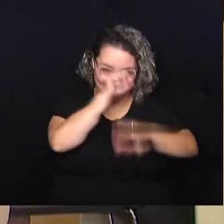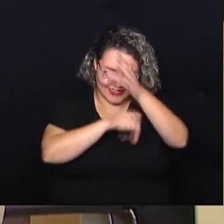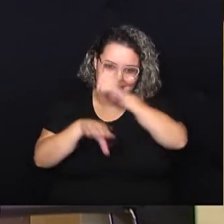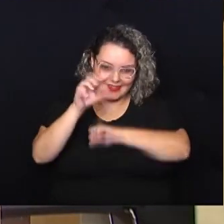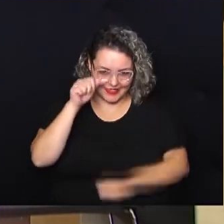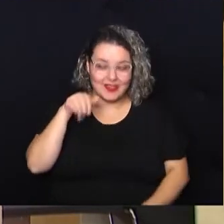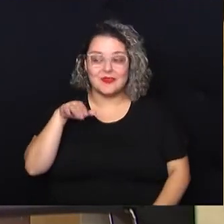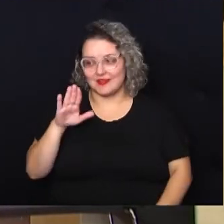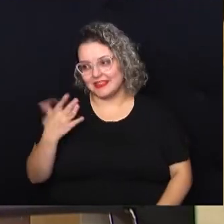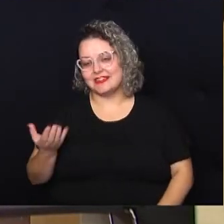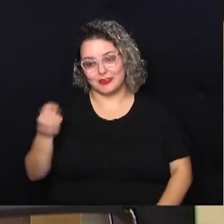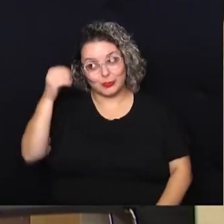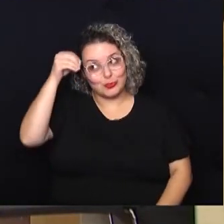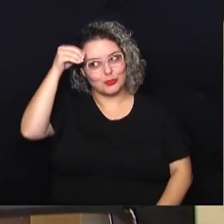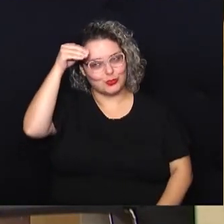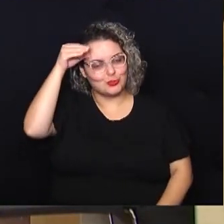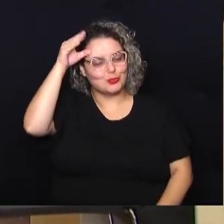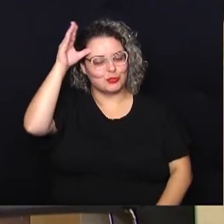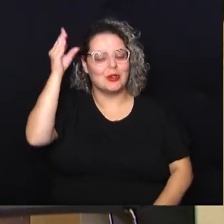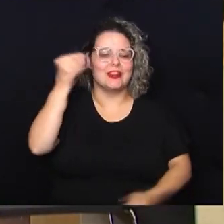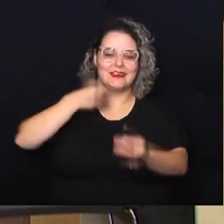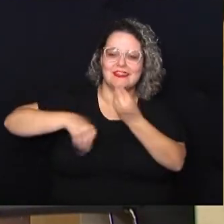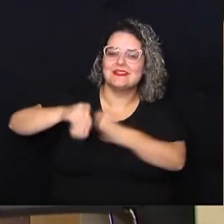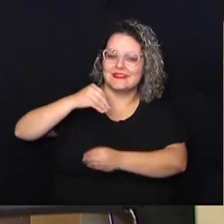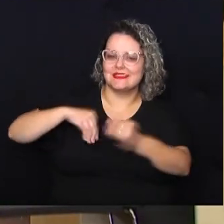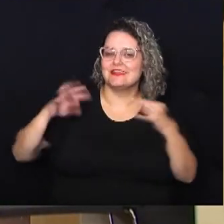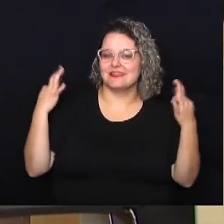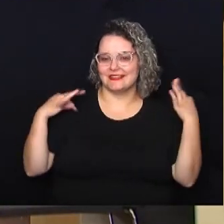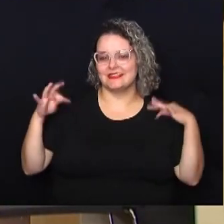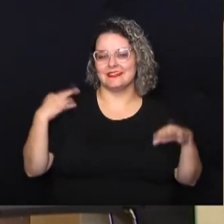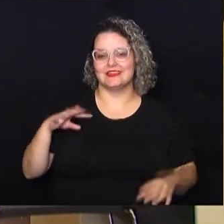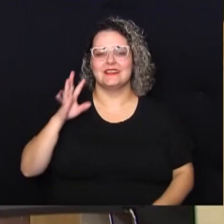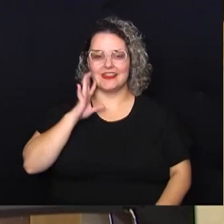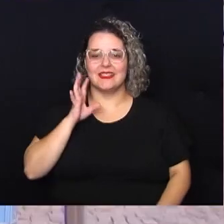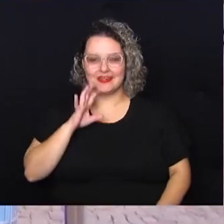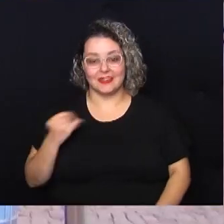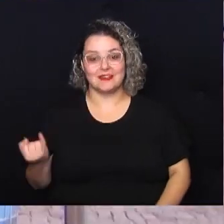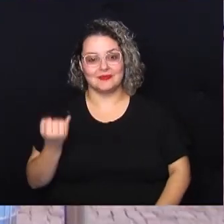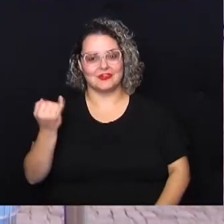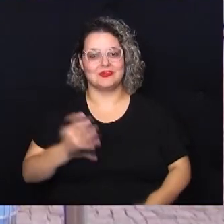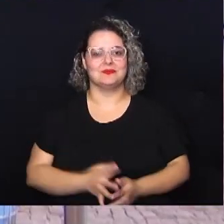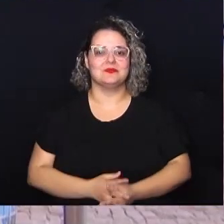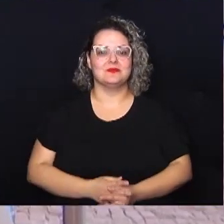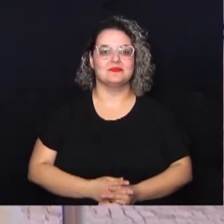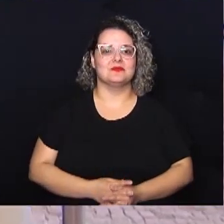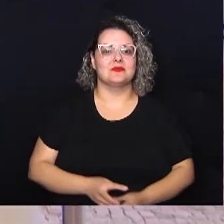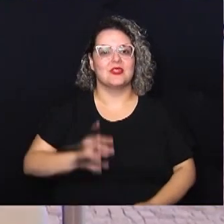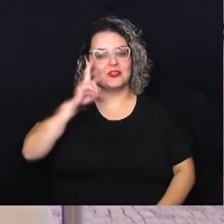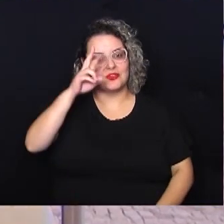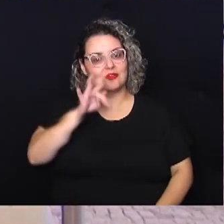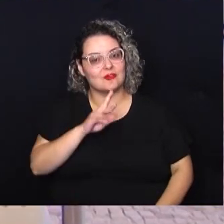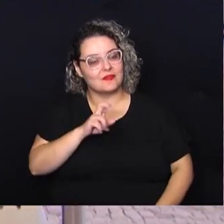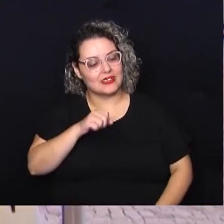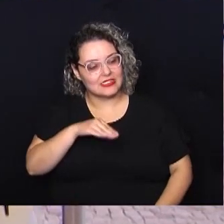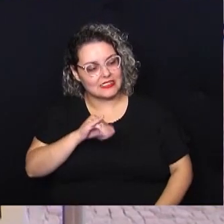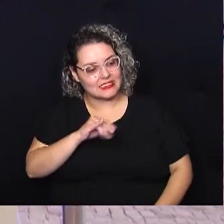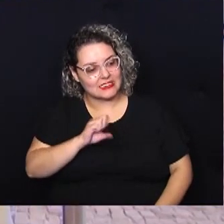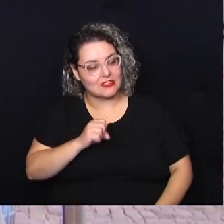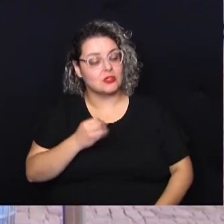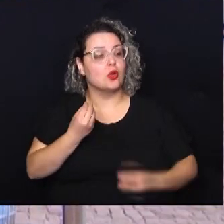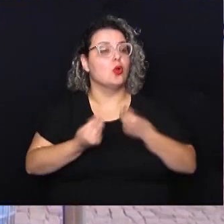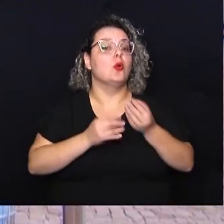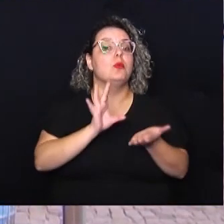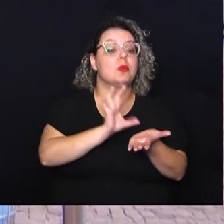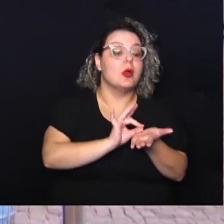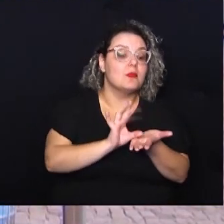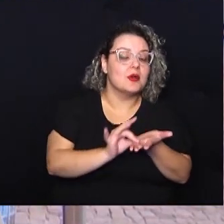mais, né? E de estar envolvido nesse setor do turismo é muito legal, muito importante. Seu Francisco, como que foi preparar o cardápio de café